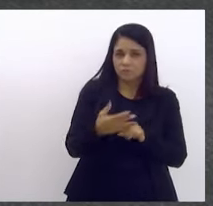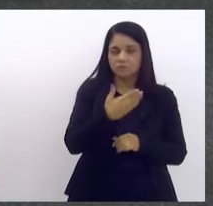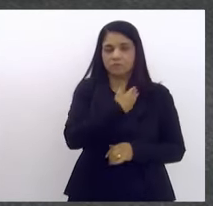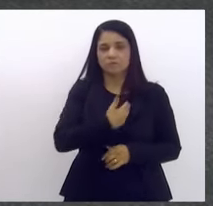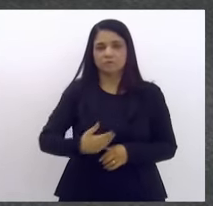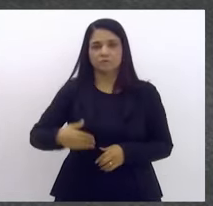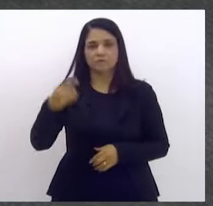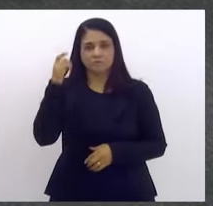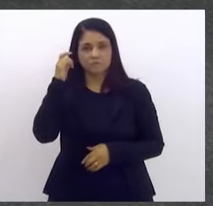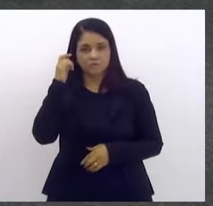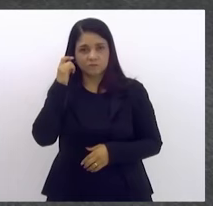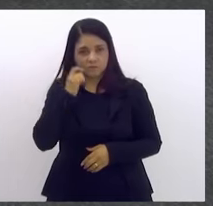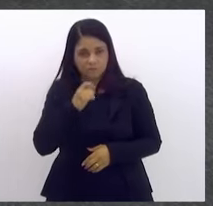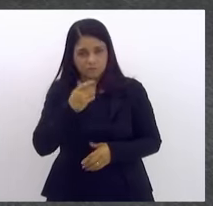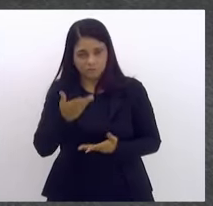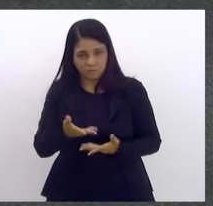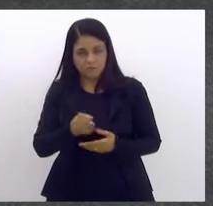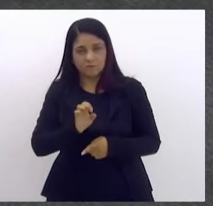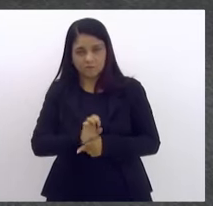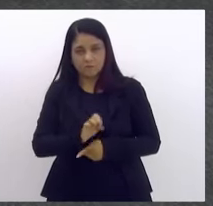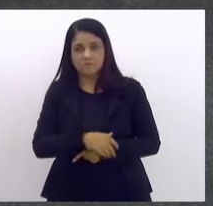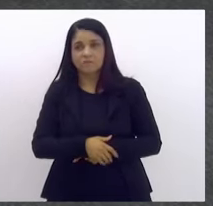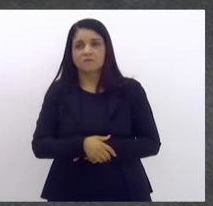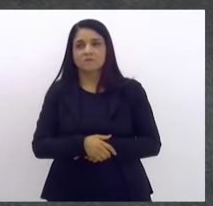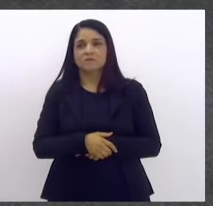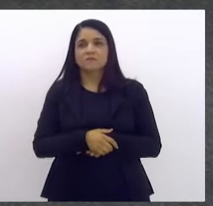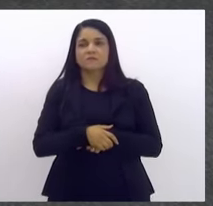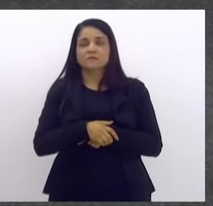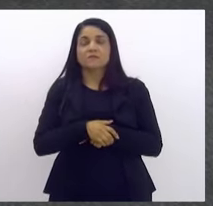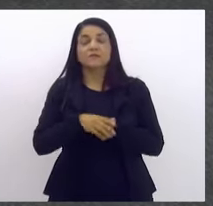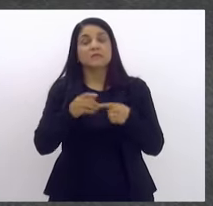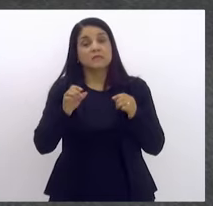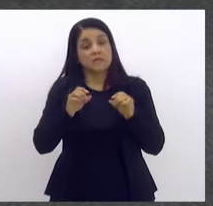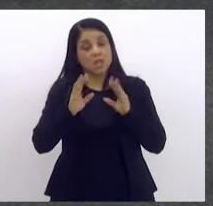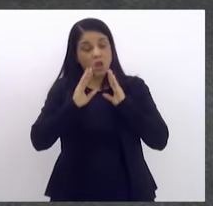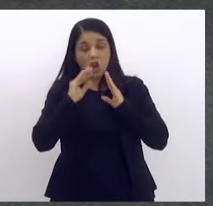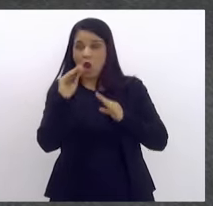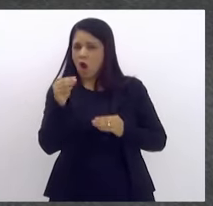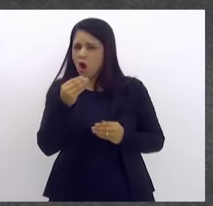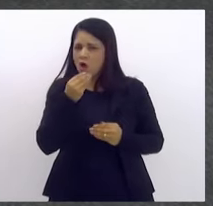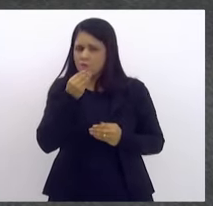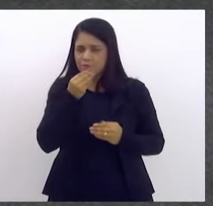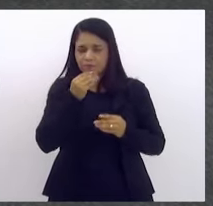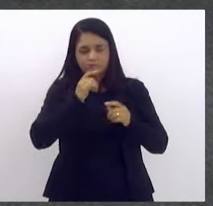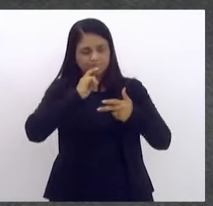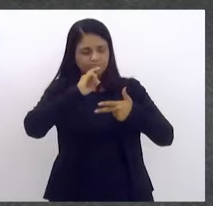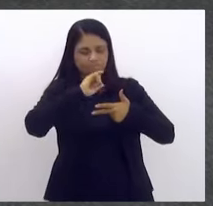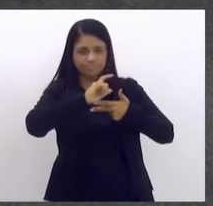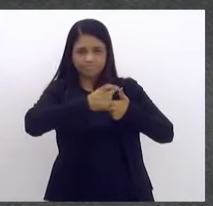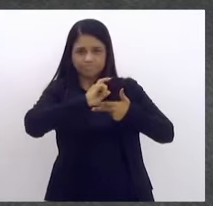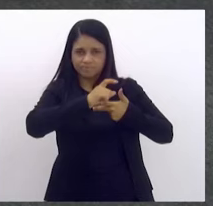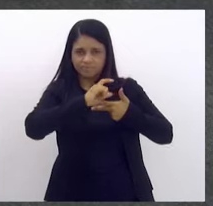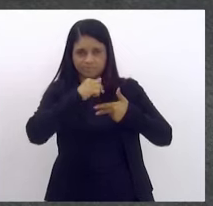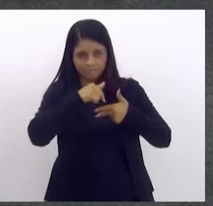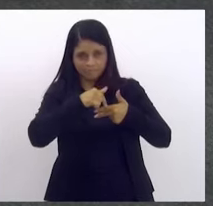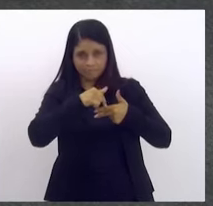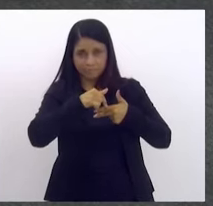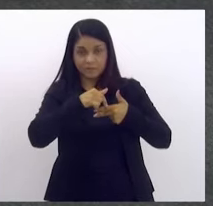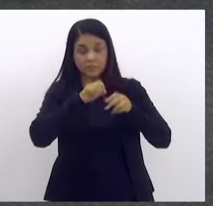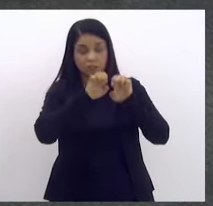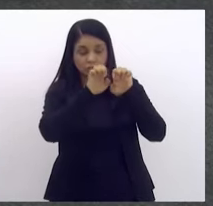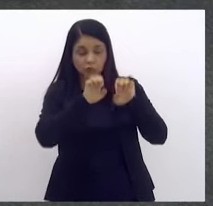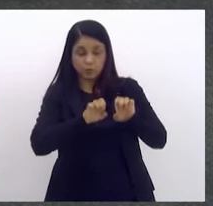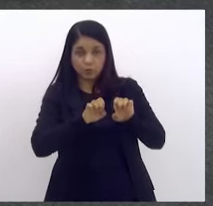Estado. É óbvio que é da atribuição específica do Poder Executivo, estabelecer a sua